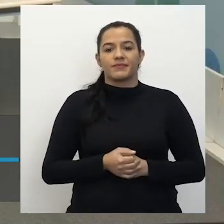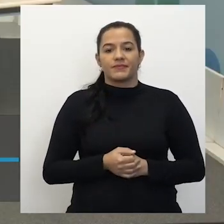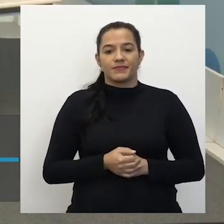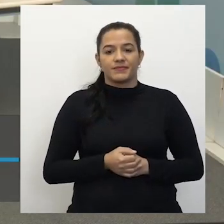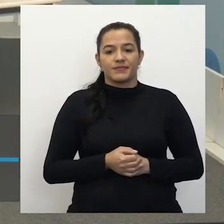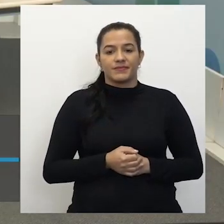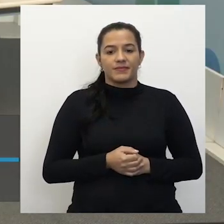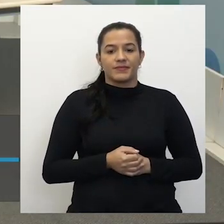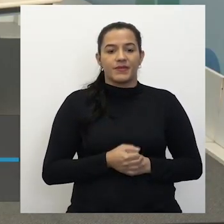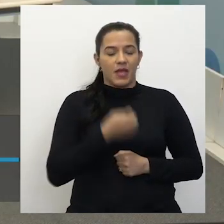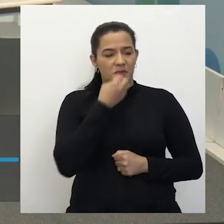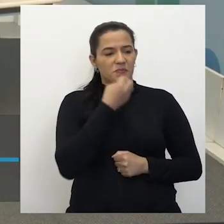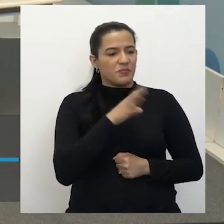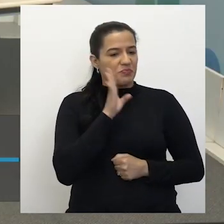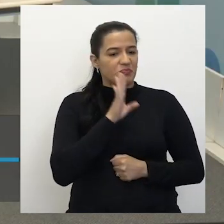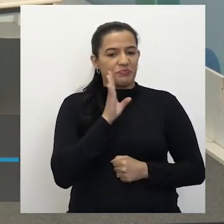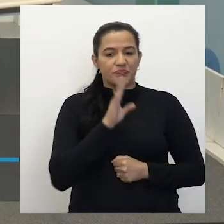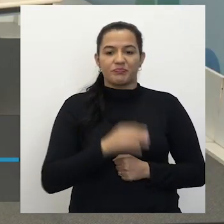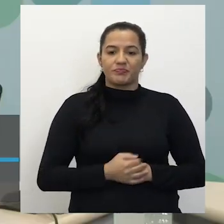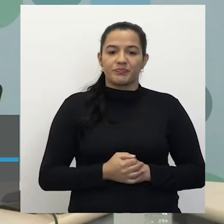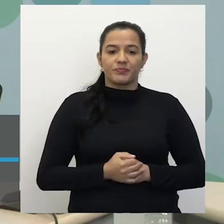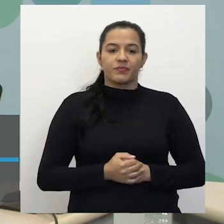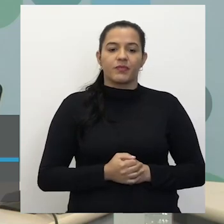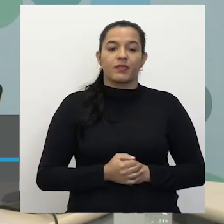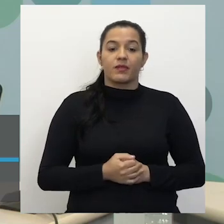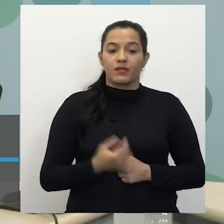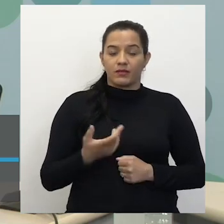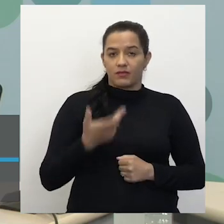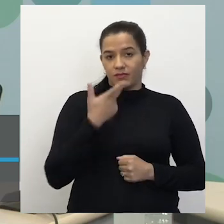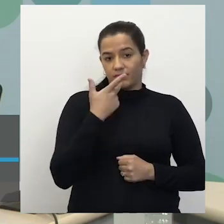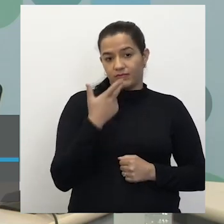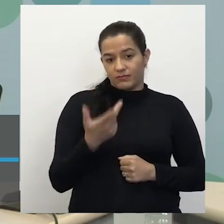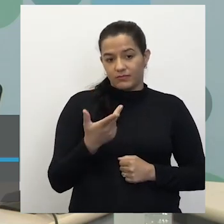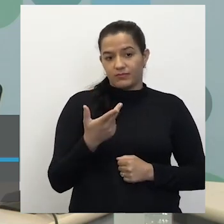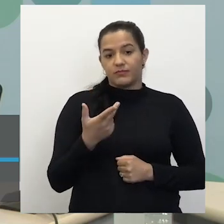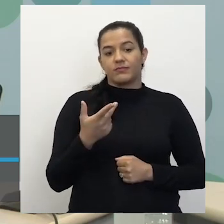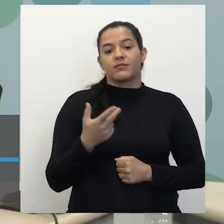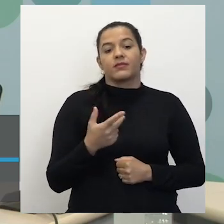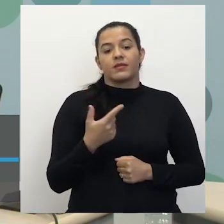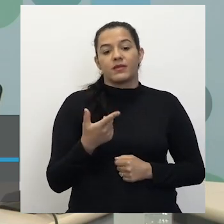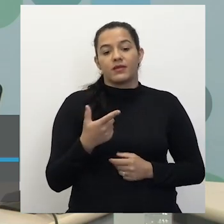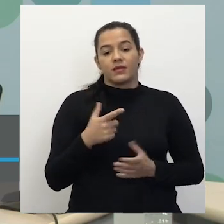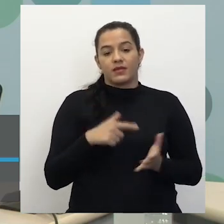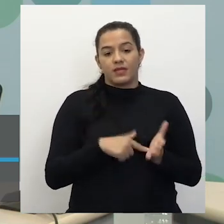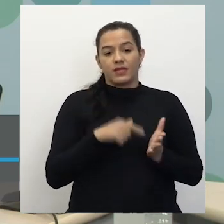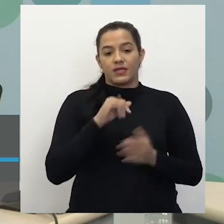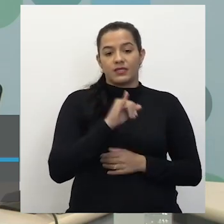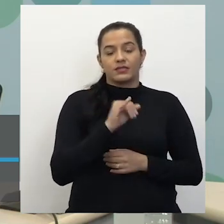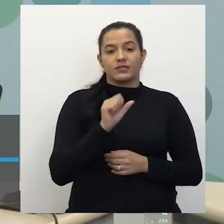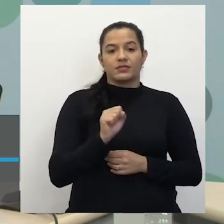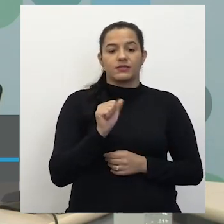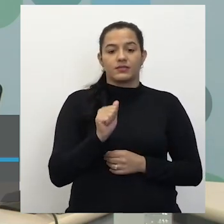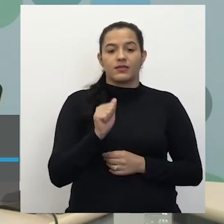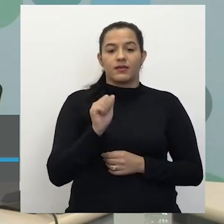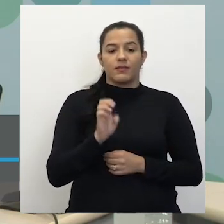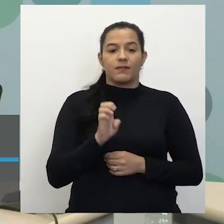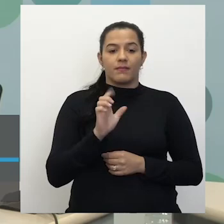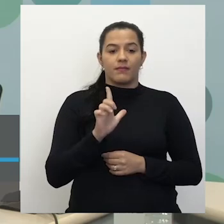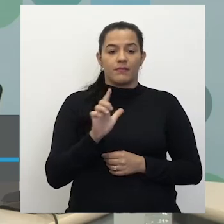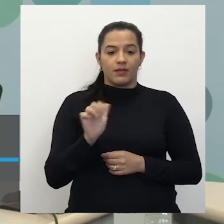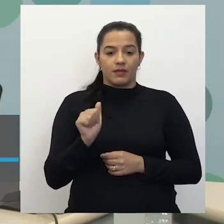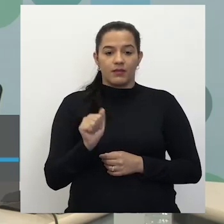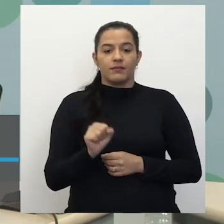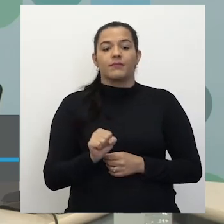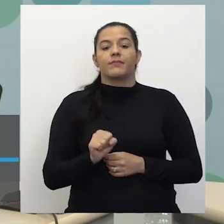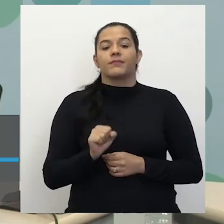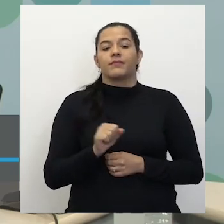ideia. Nossa, Ideia bacana. original. A Isabela Duran, essa eu vi porque eu printei, ela postou o caderno, eu printei e o nome dela